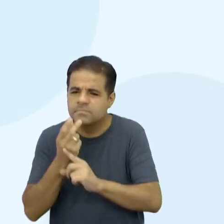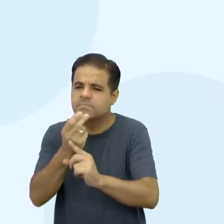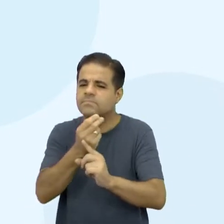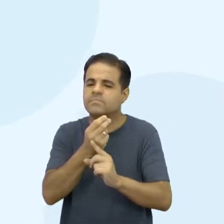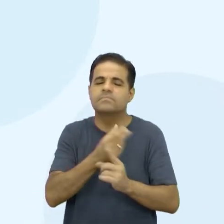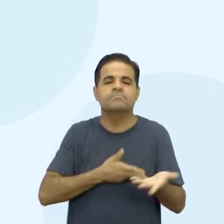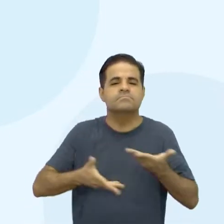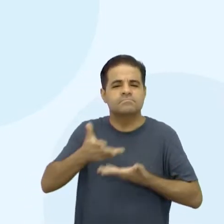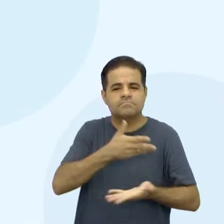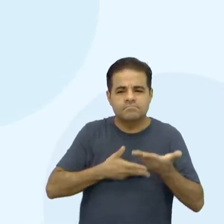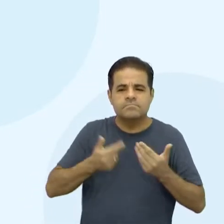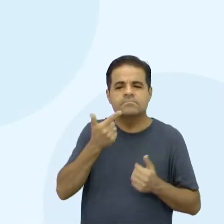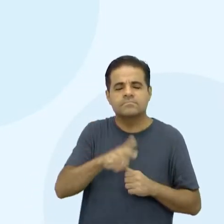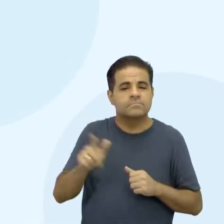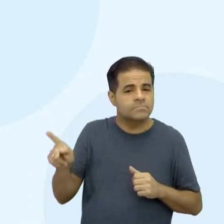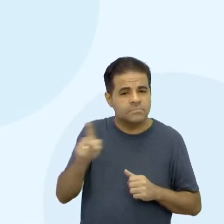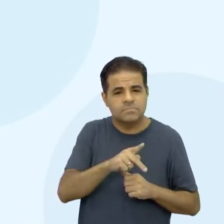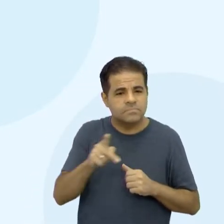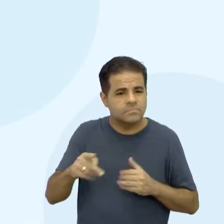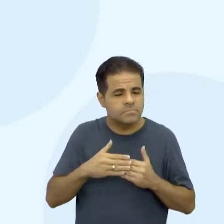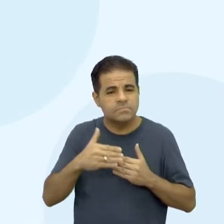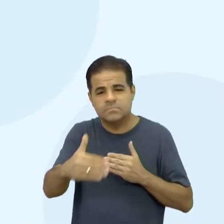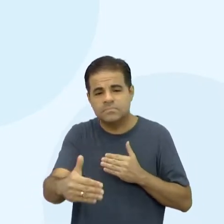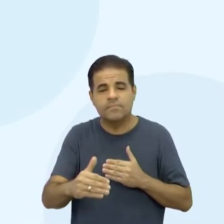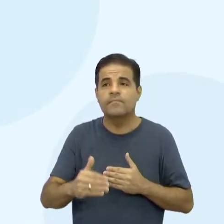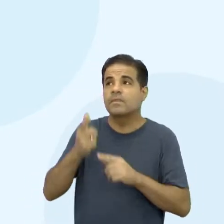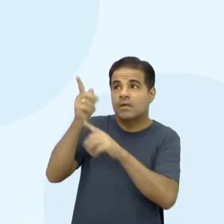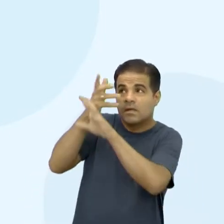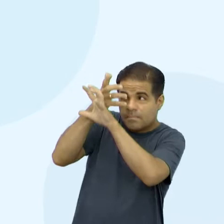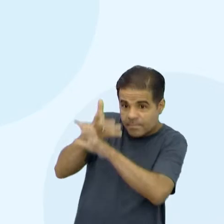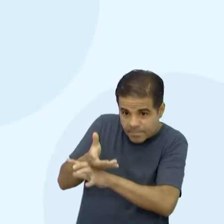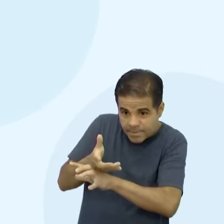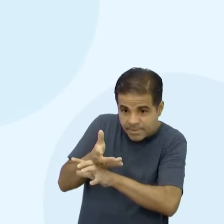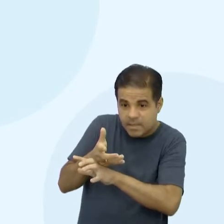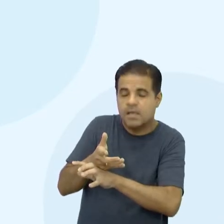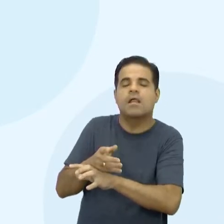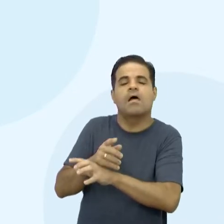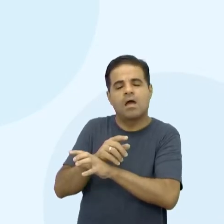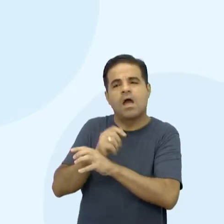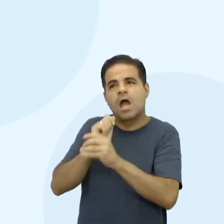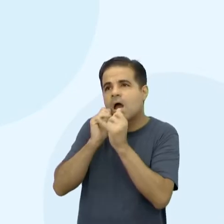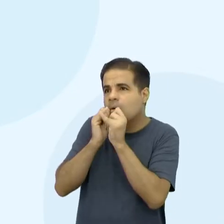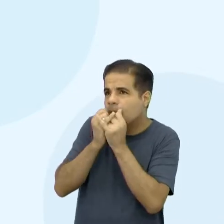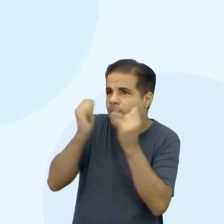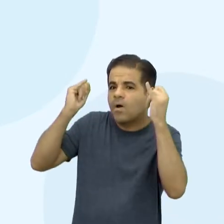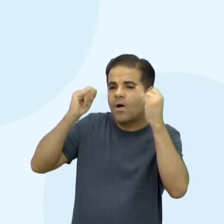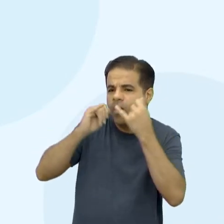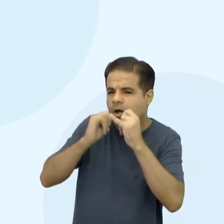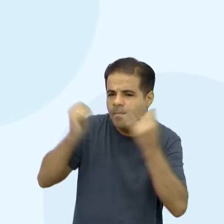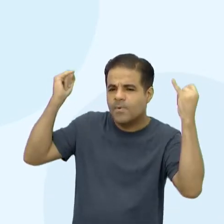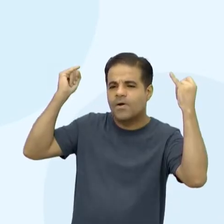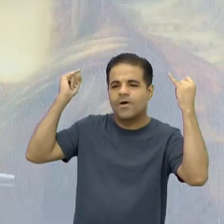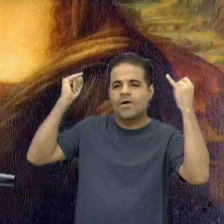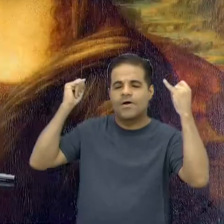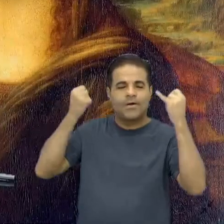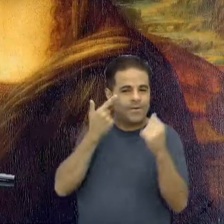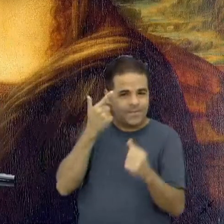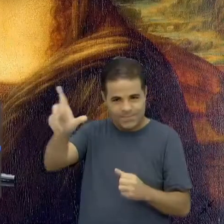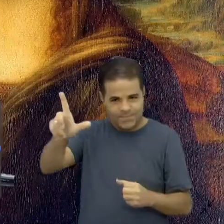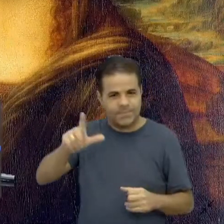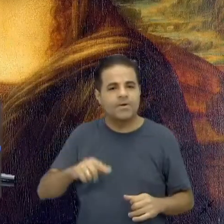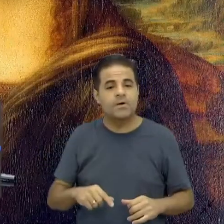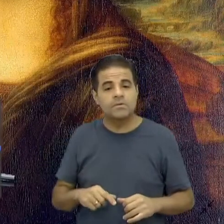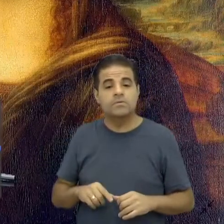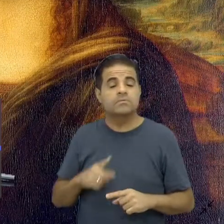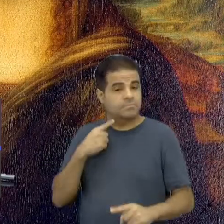essa interação com outros professores, né? Porque a nossa matéria ela tem que estar sinergizando com os outros. Muito Exato,